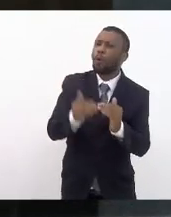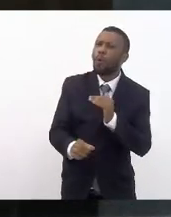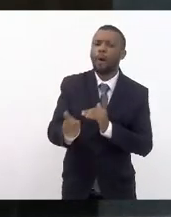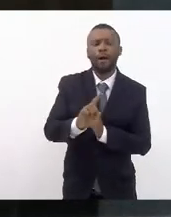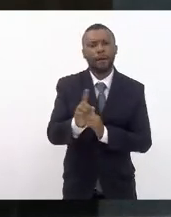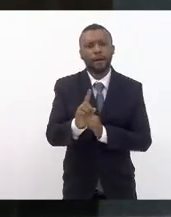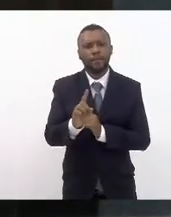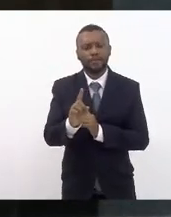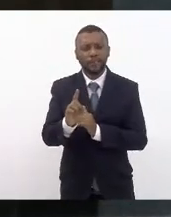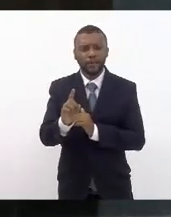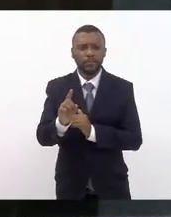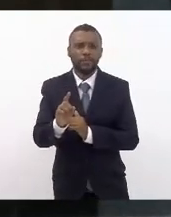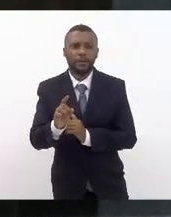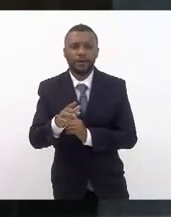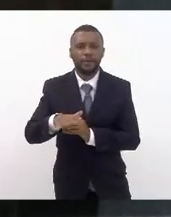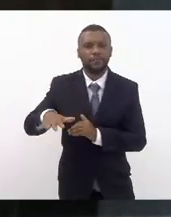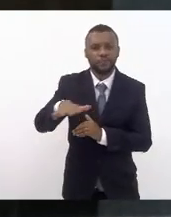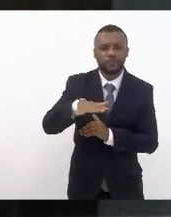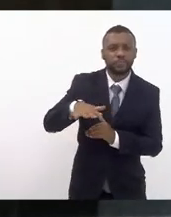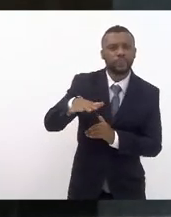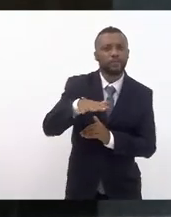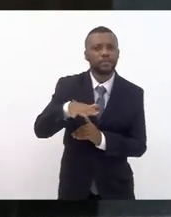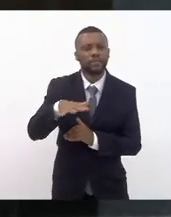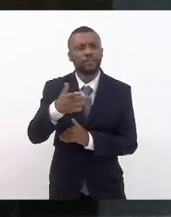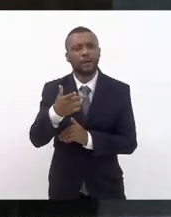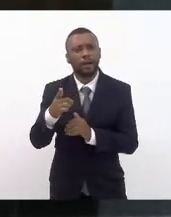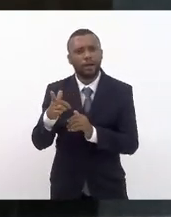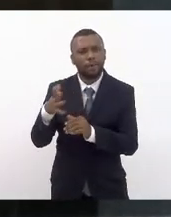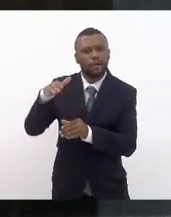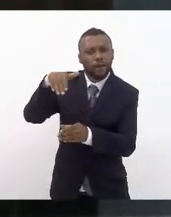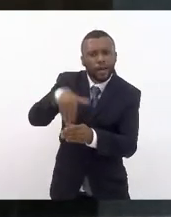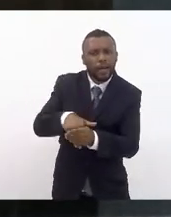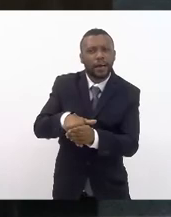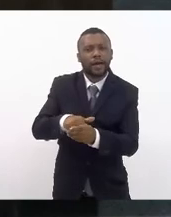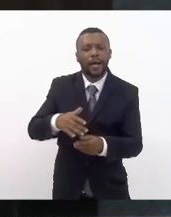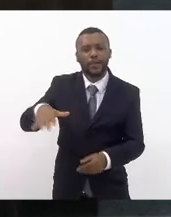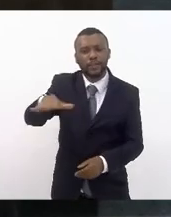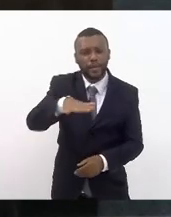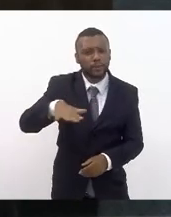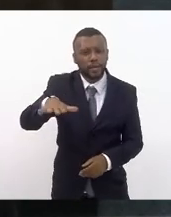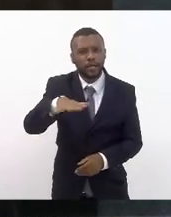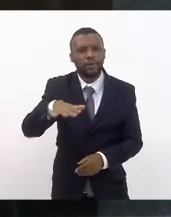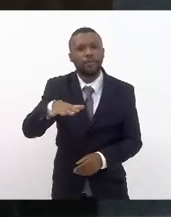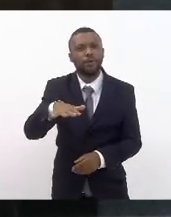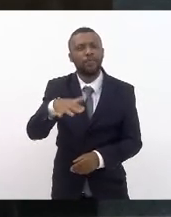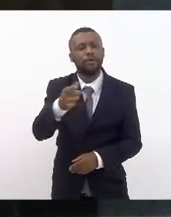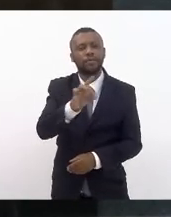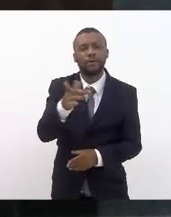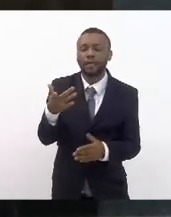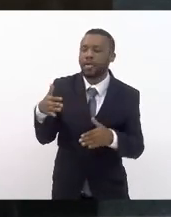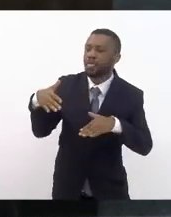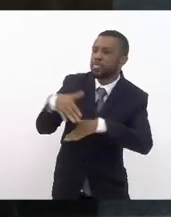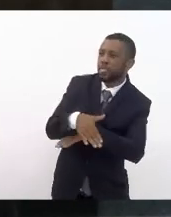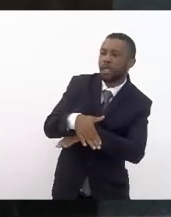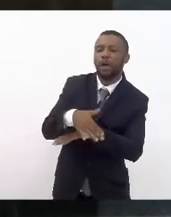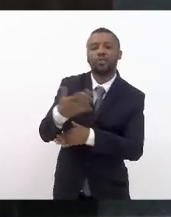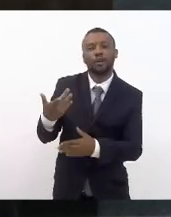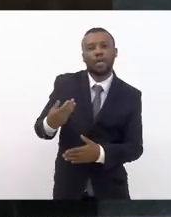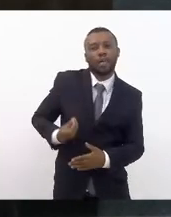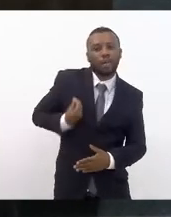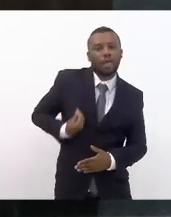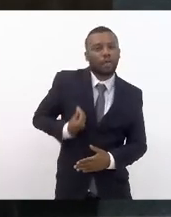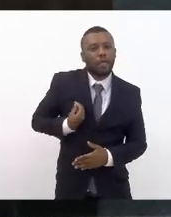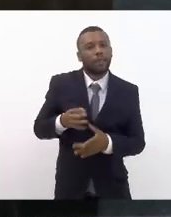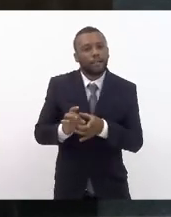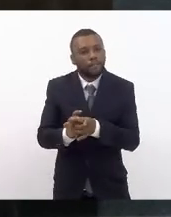não será com o meu voto que vocês colocarão abaixo o empreendimento que beneficia a